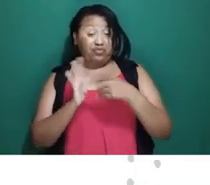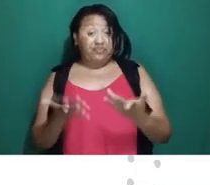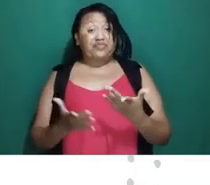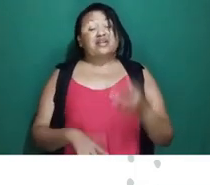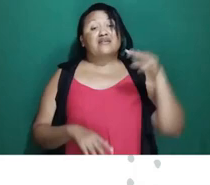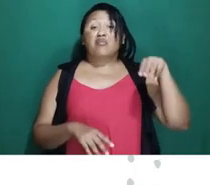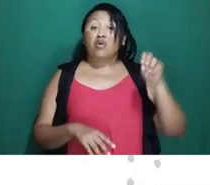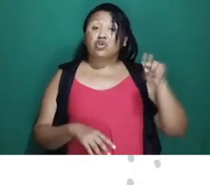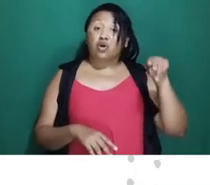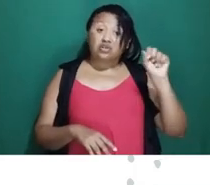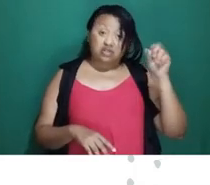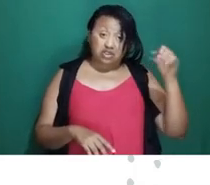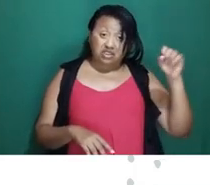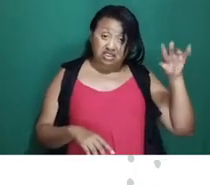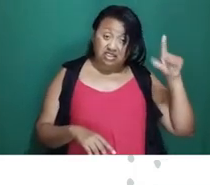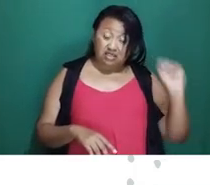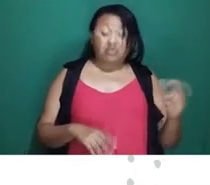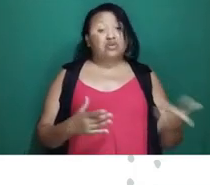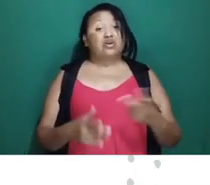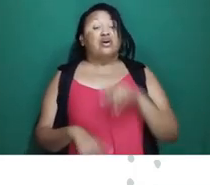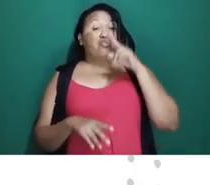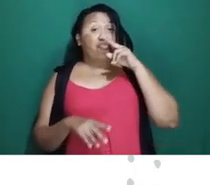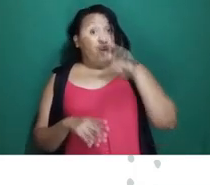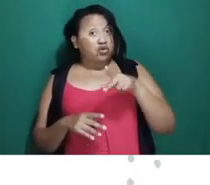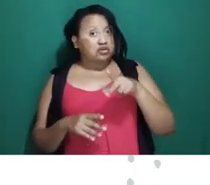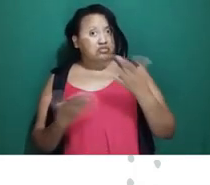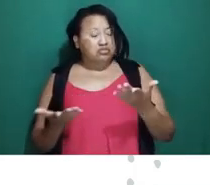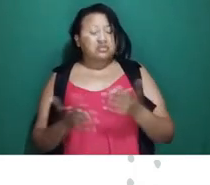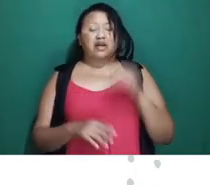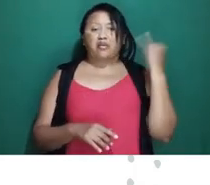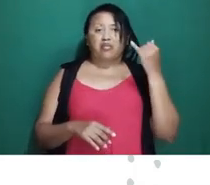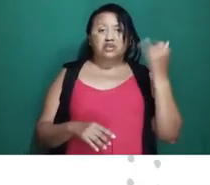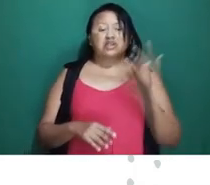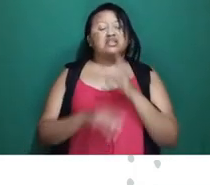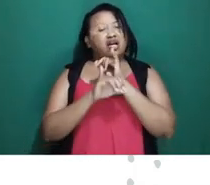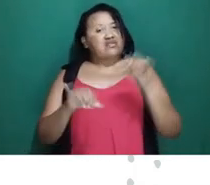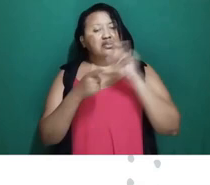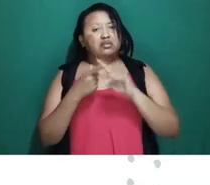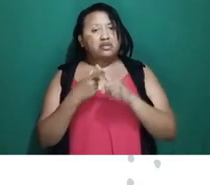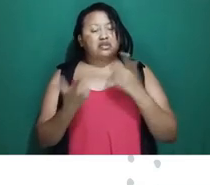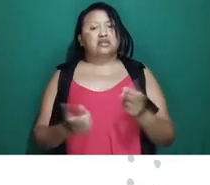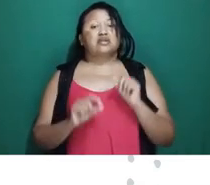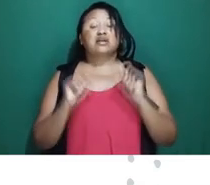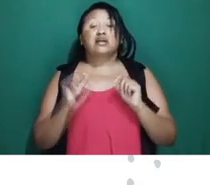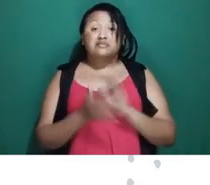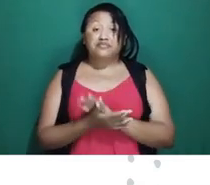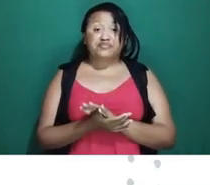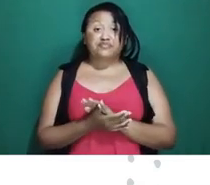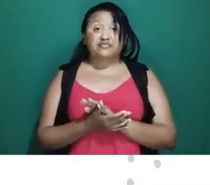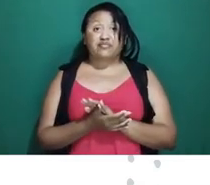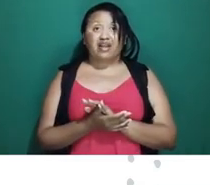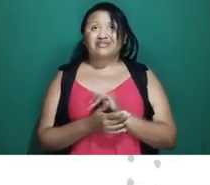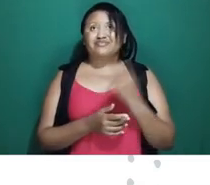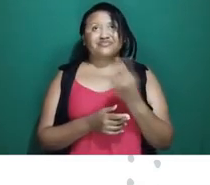monossílabas vão ser monossílabas tônicas E aí é importante mencionar também que nem todas